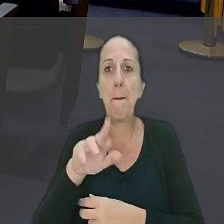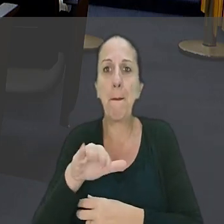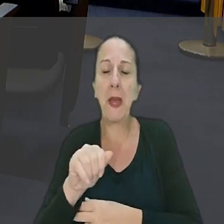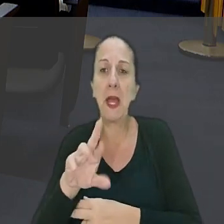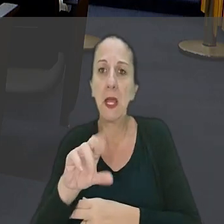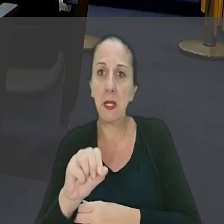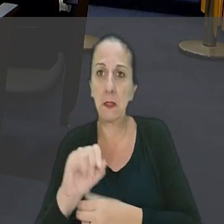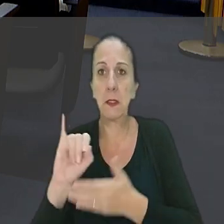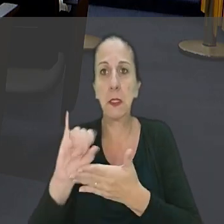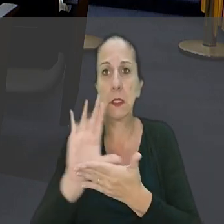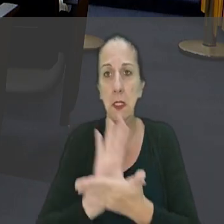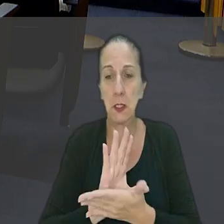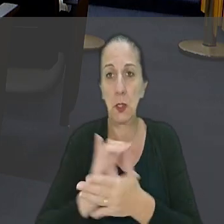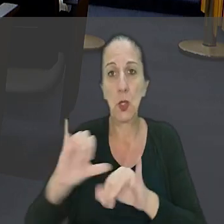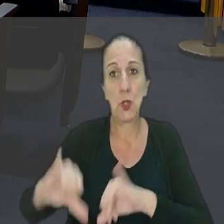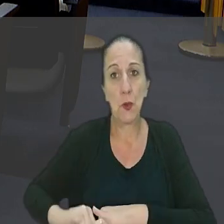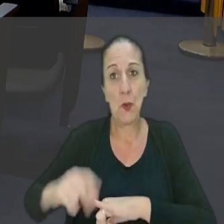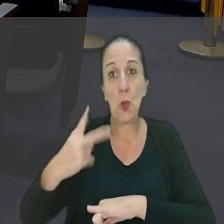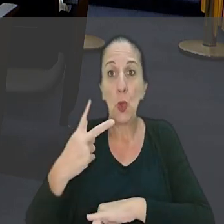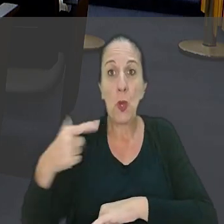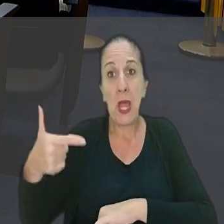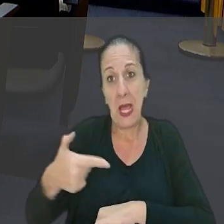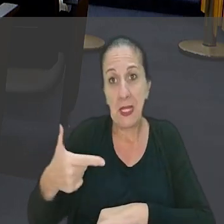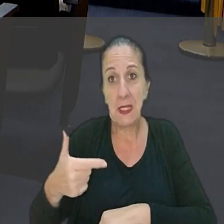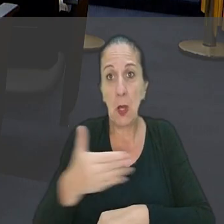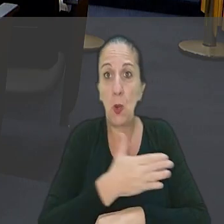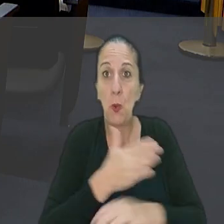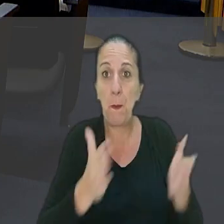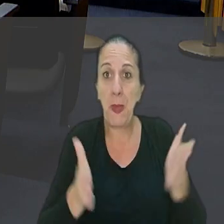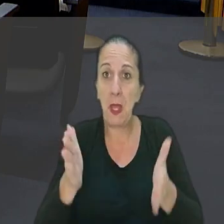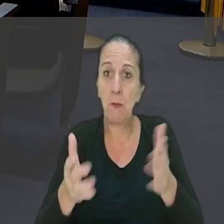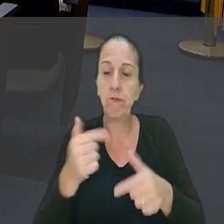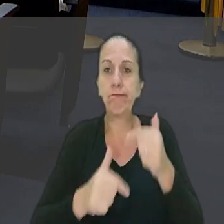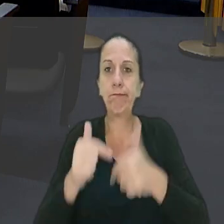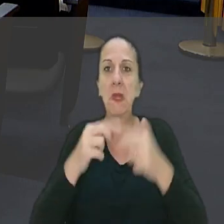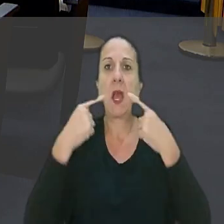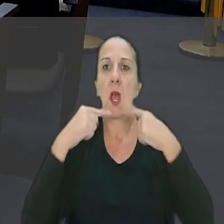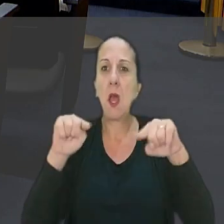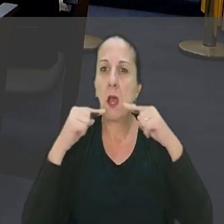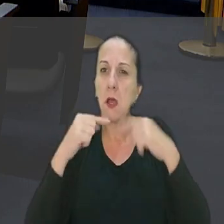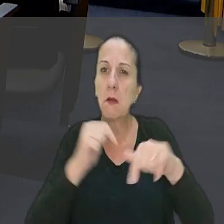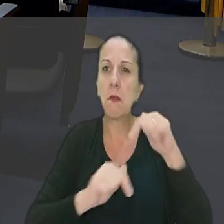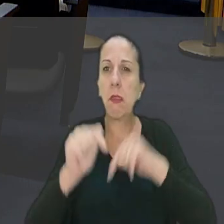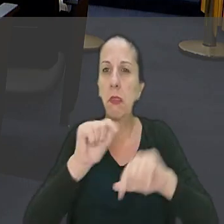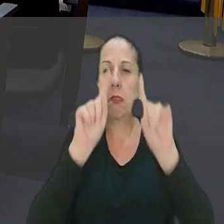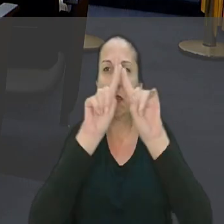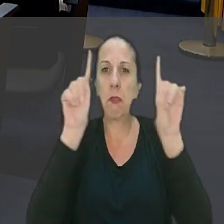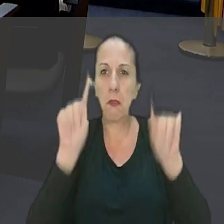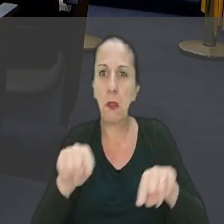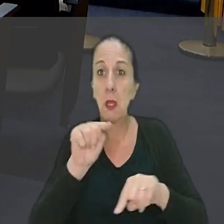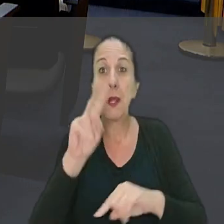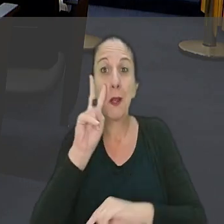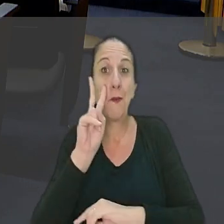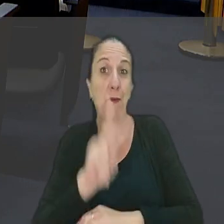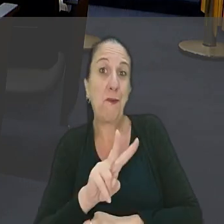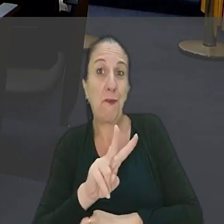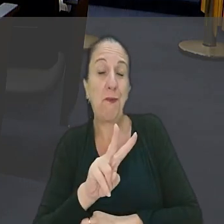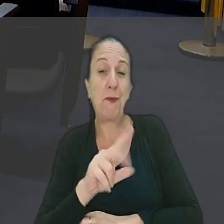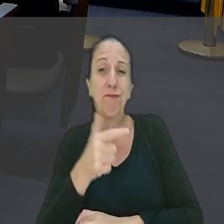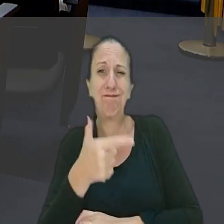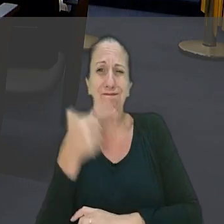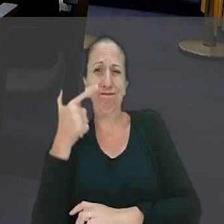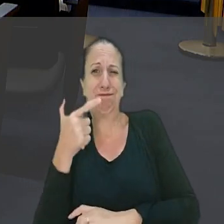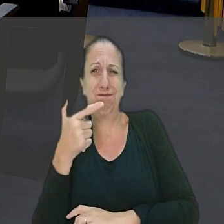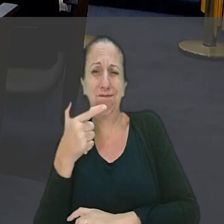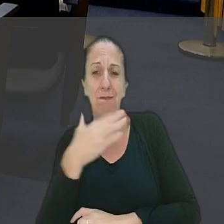a indenizar um motorista de ônibus que sofreu 2 assaltos durante o trabalho. Na reclamação trabalhista, o empregado alegou que chegou a testemunhar